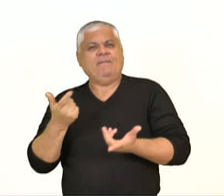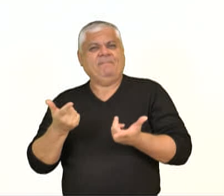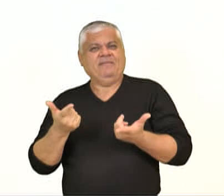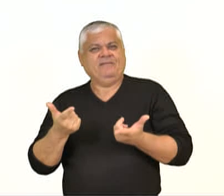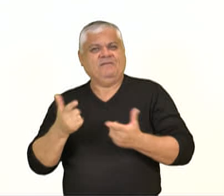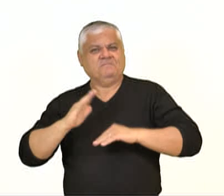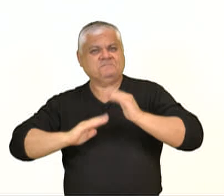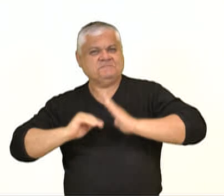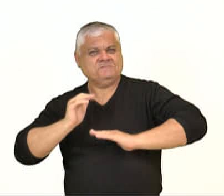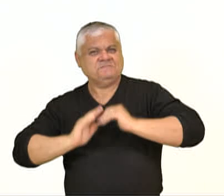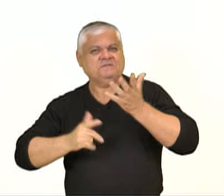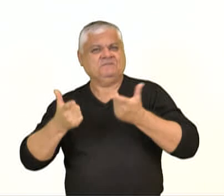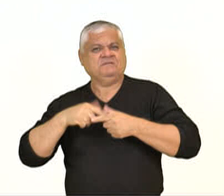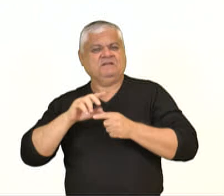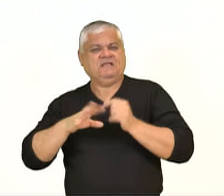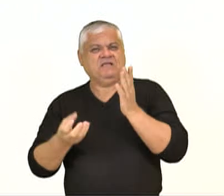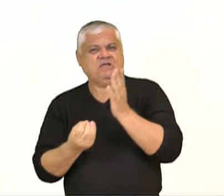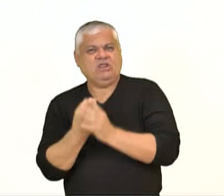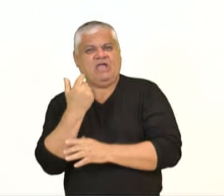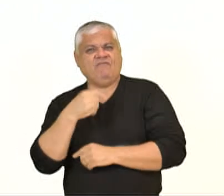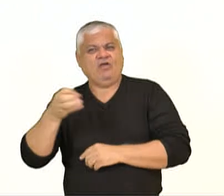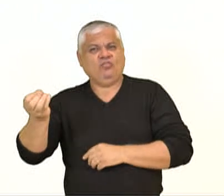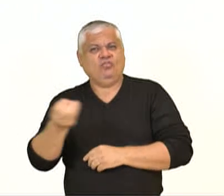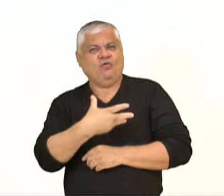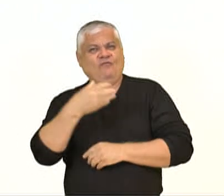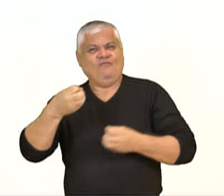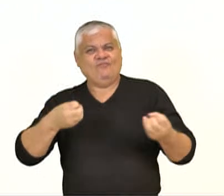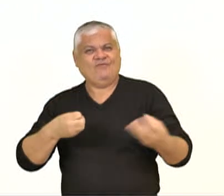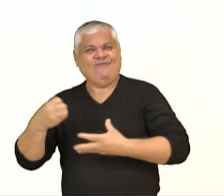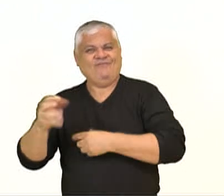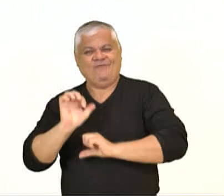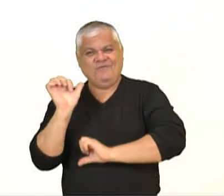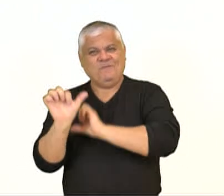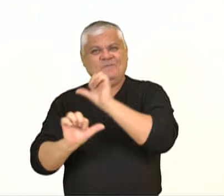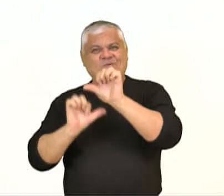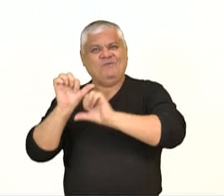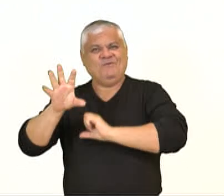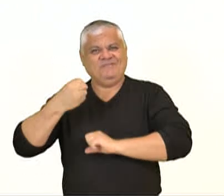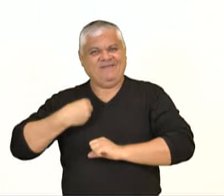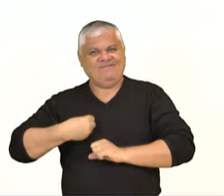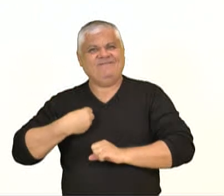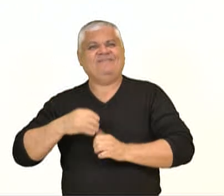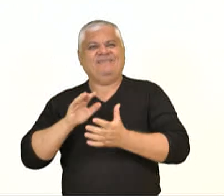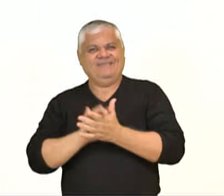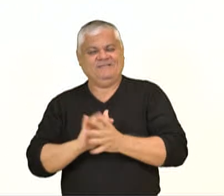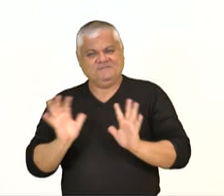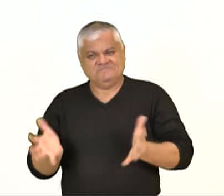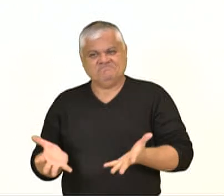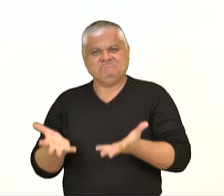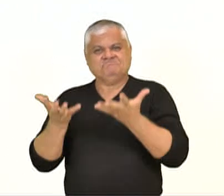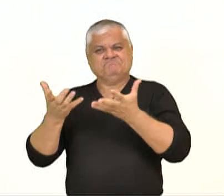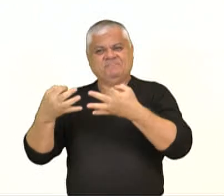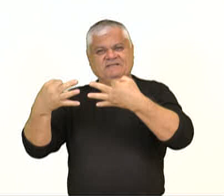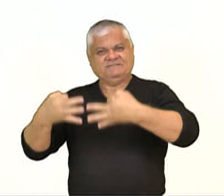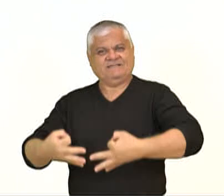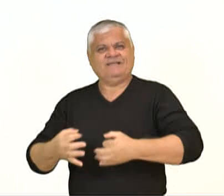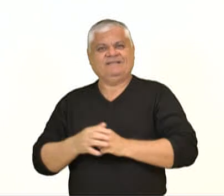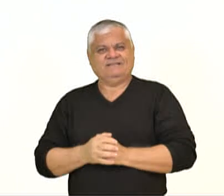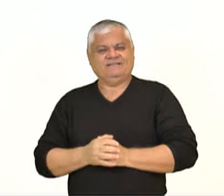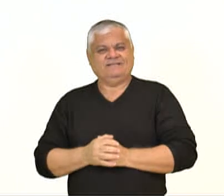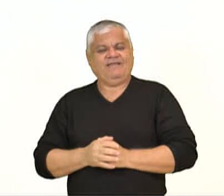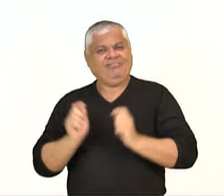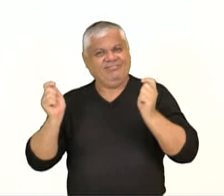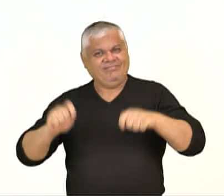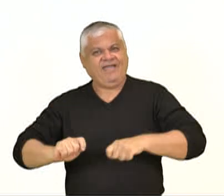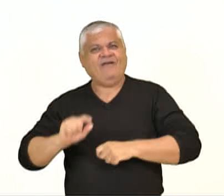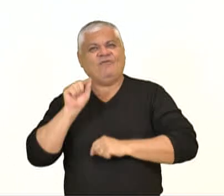rascunho. Criava nova, transformada realidade, mais alta, mais certa.